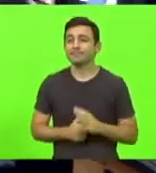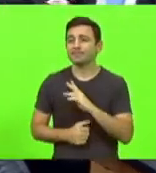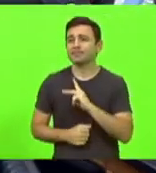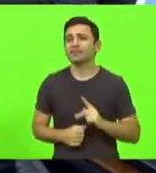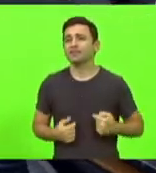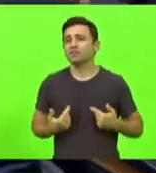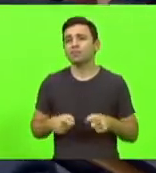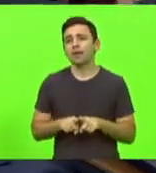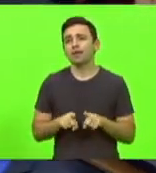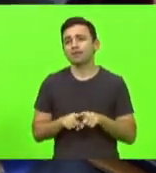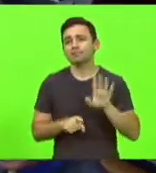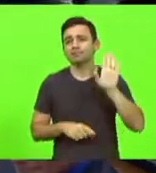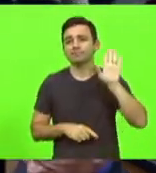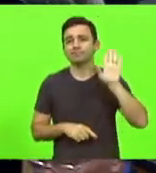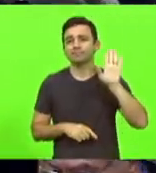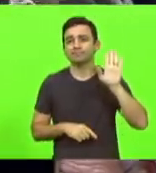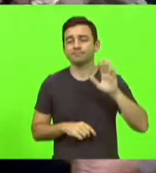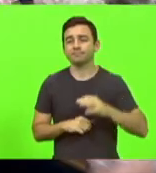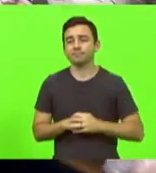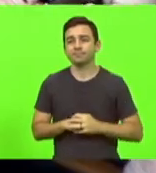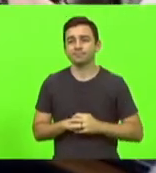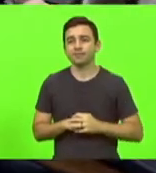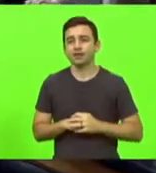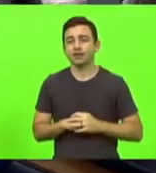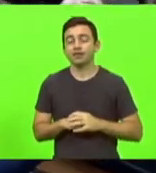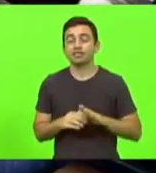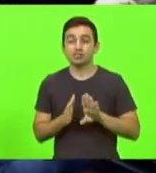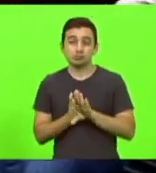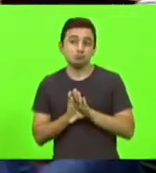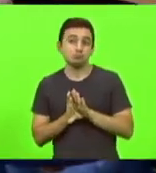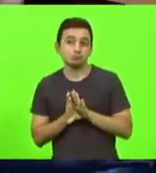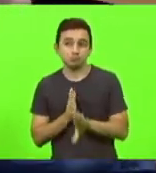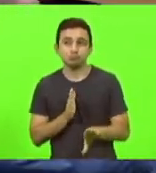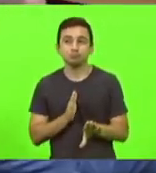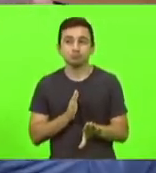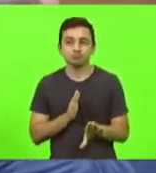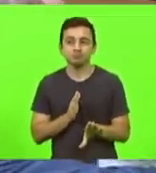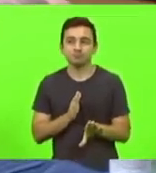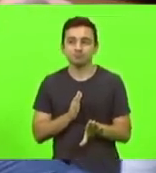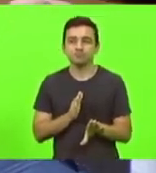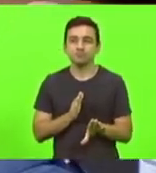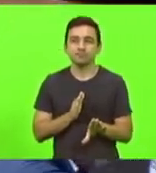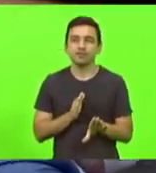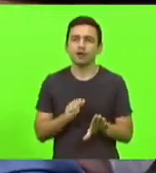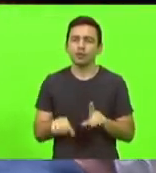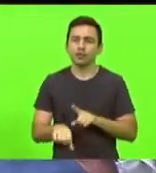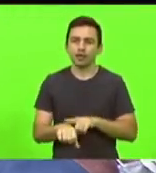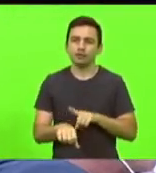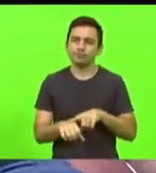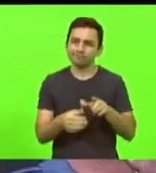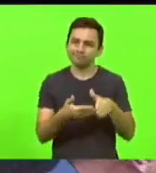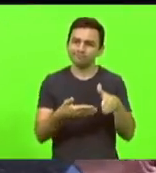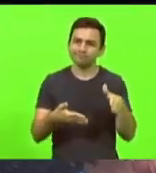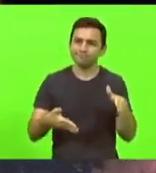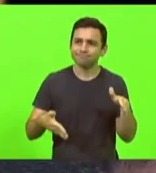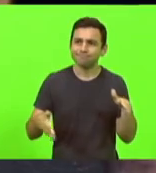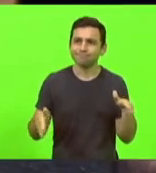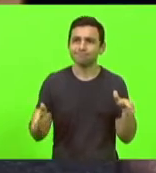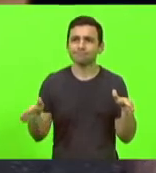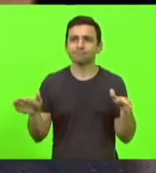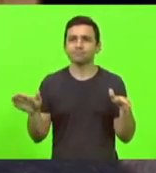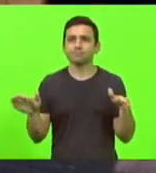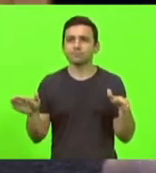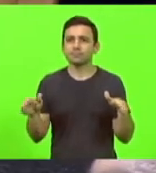questão de ordem para suprimir o prazo, mas vamos deixar o prazo correr. Eu quero utilizar, então,